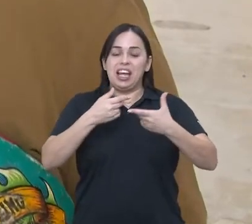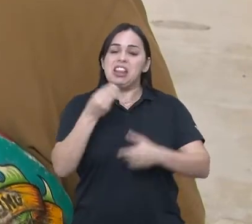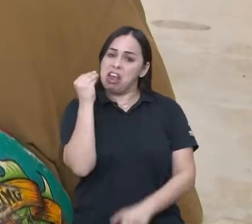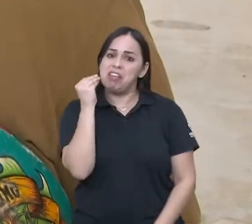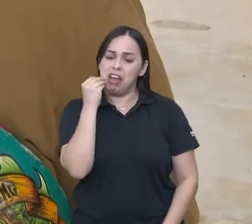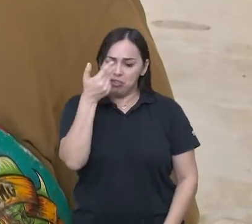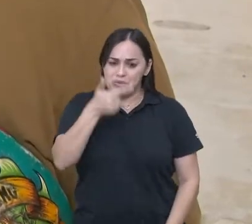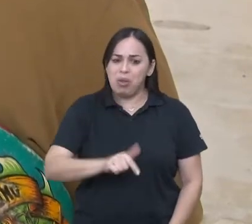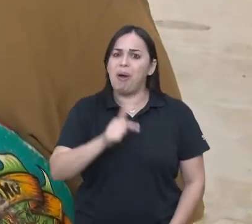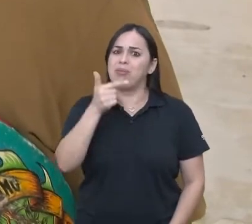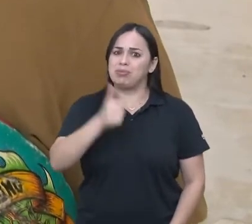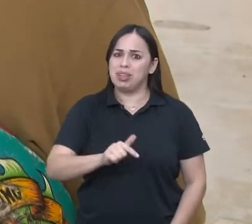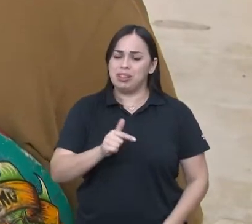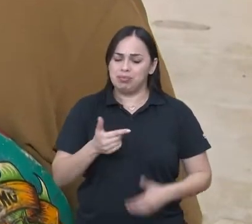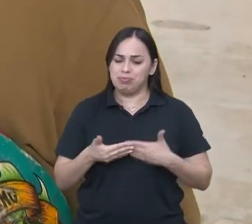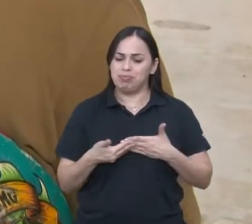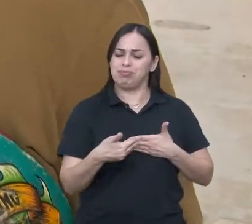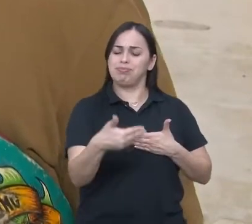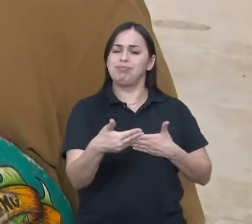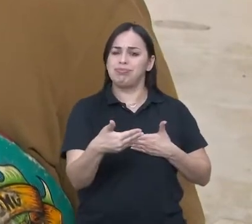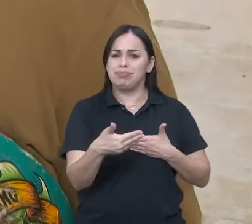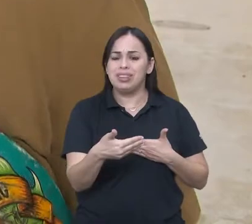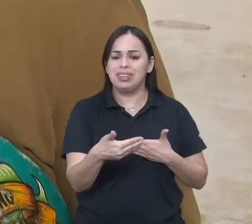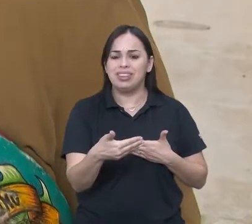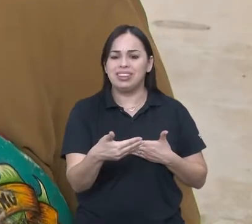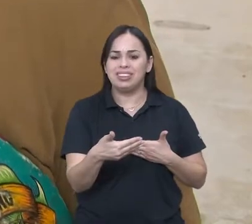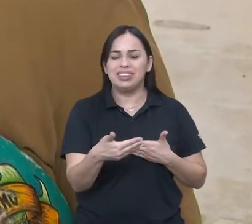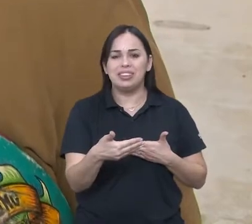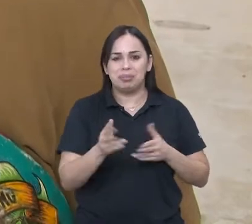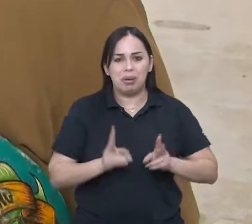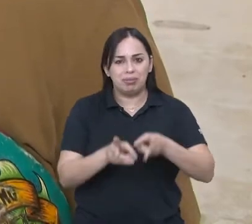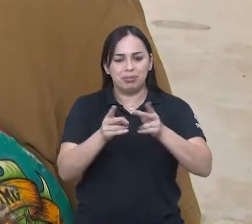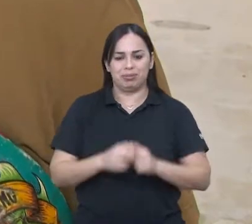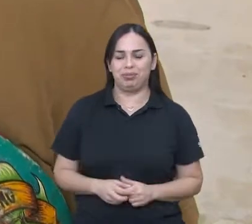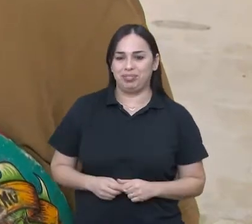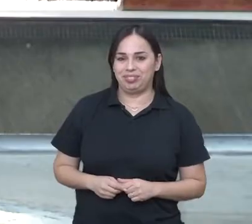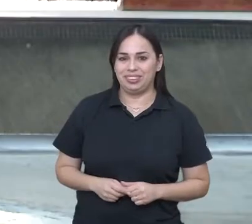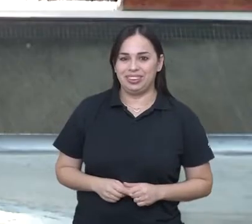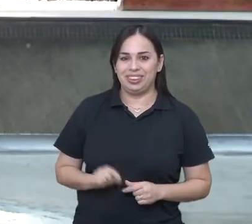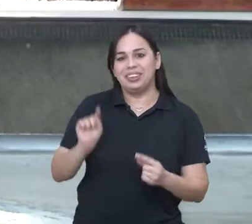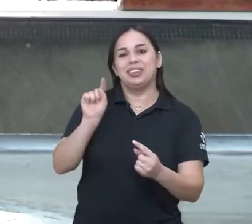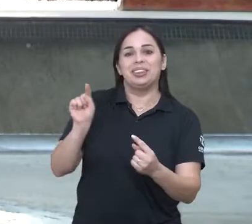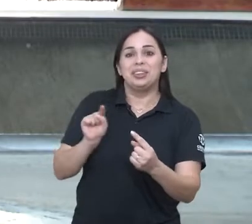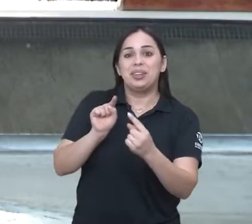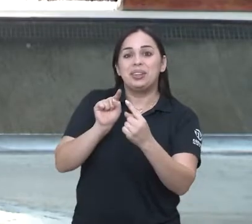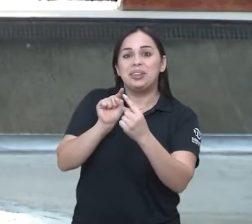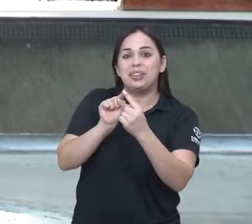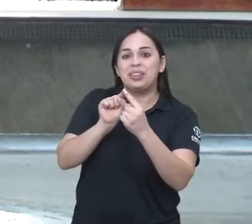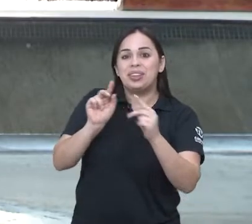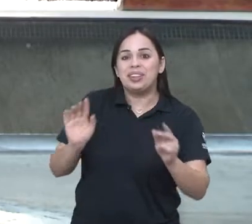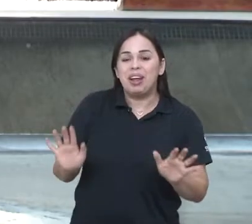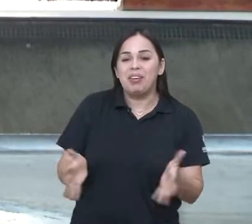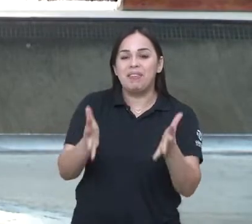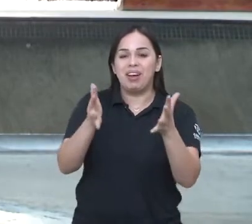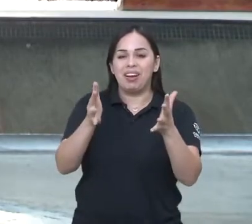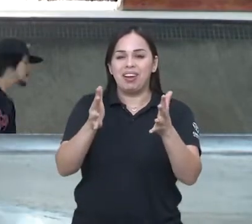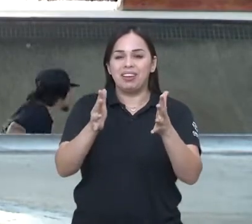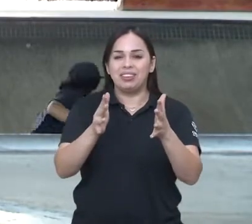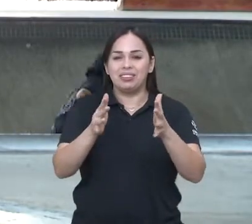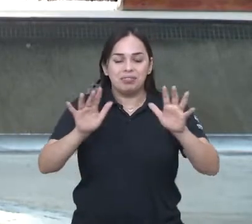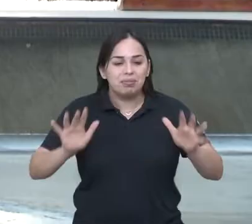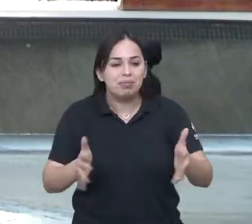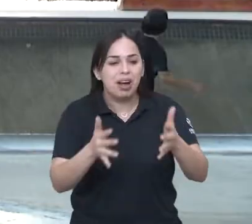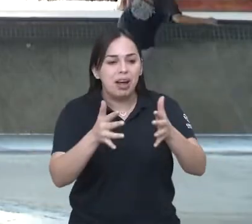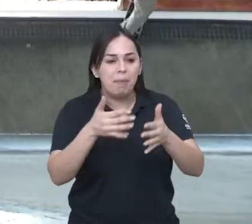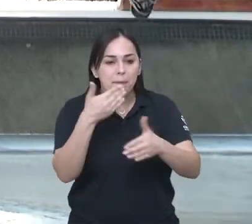motiva a tentar de novo e seguir em frente, o skate por toda a vida. Com o objetivo de valorizar e incentivar